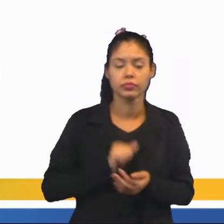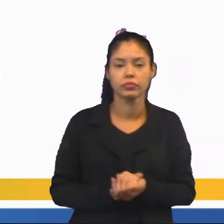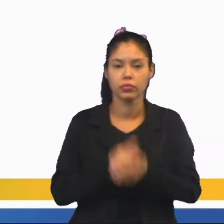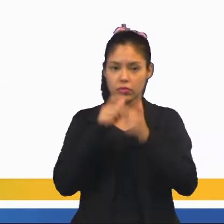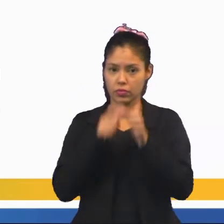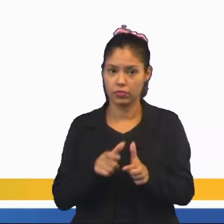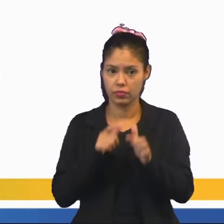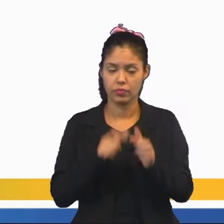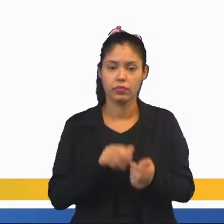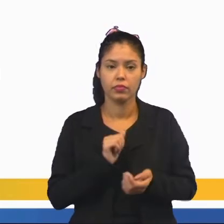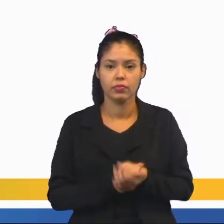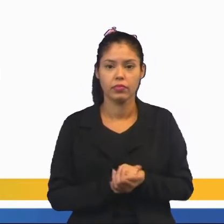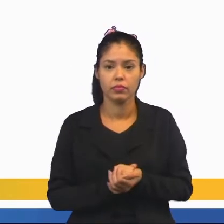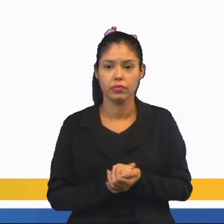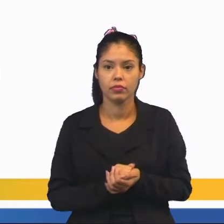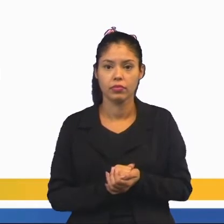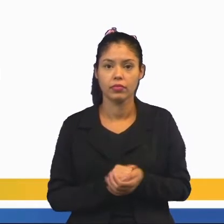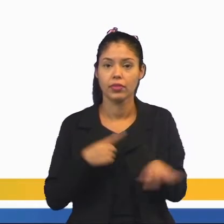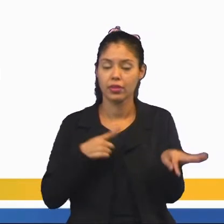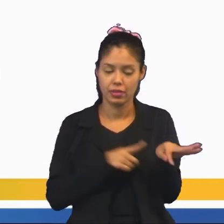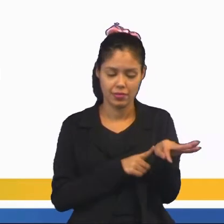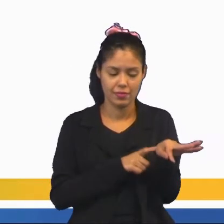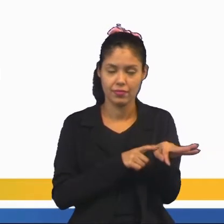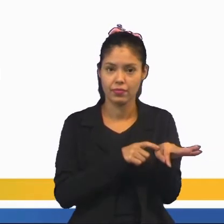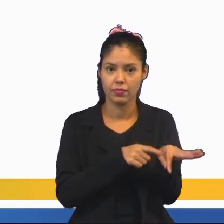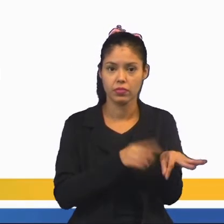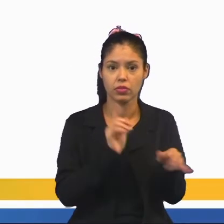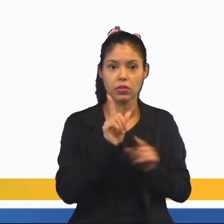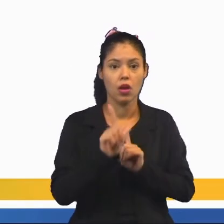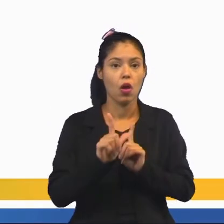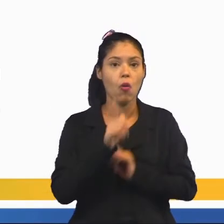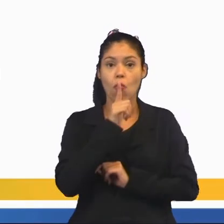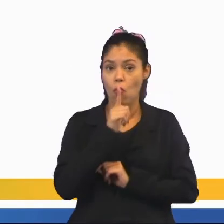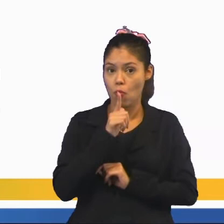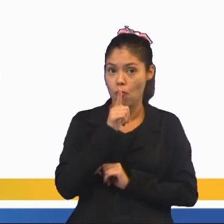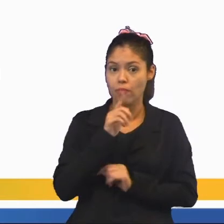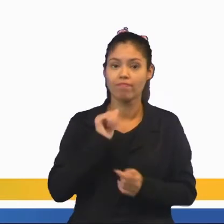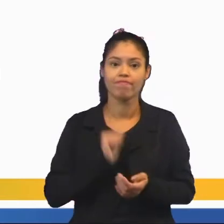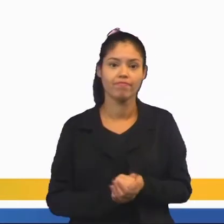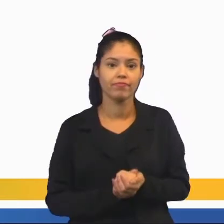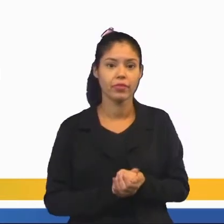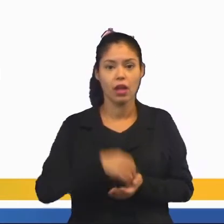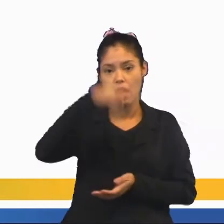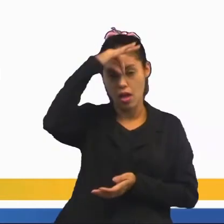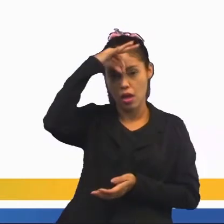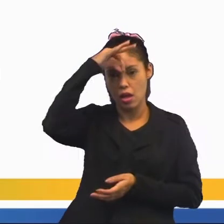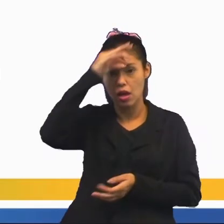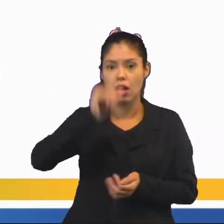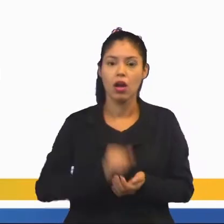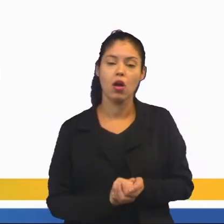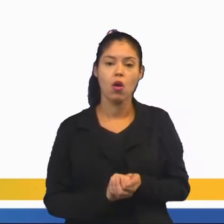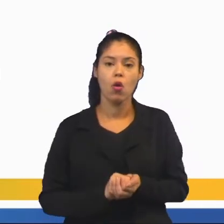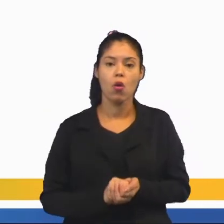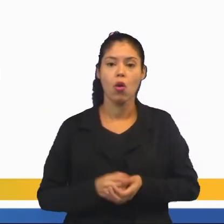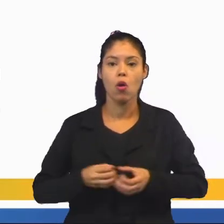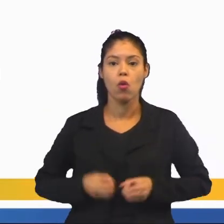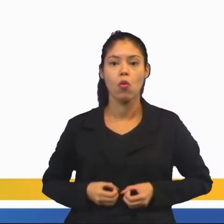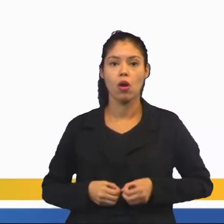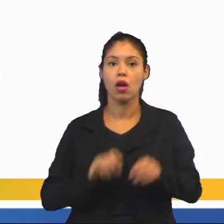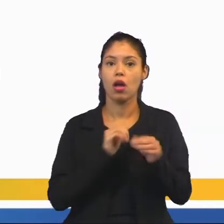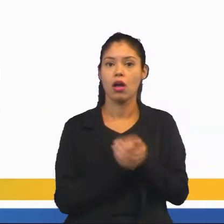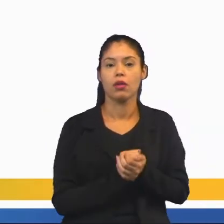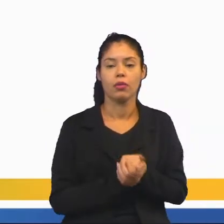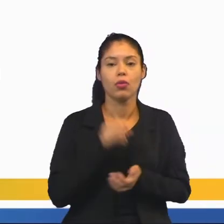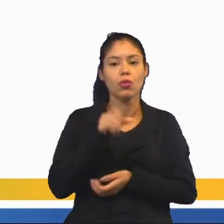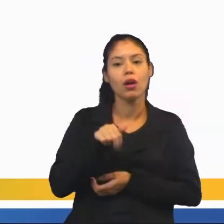no local de entrada da bactéria, ou no pênis, ou na vulva, na vagina, no colo uterino, no ânus,